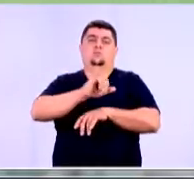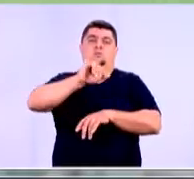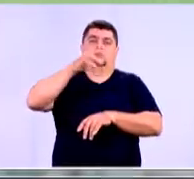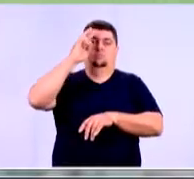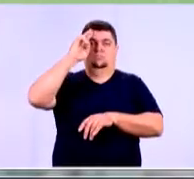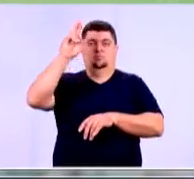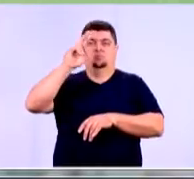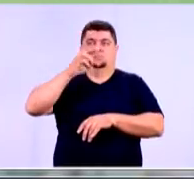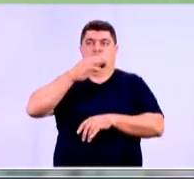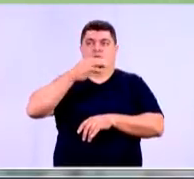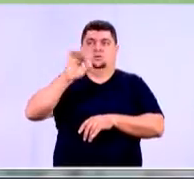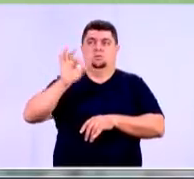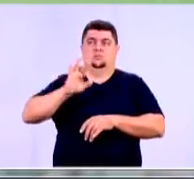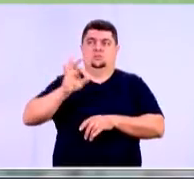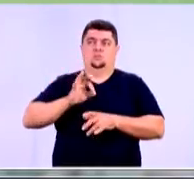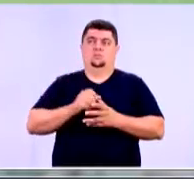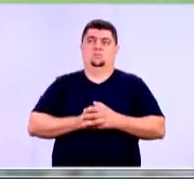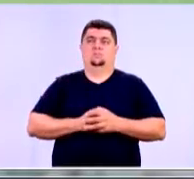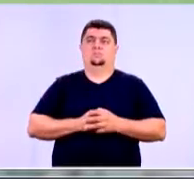que é de 30%.